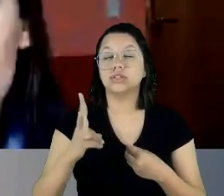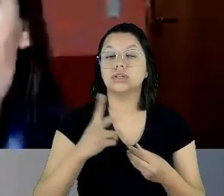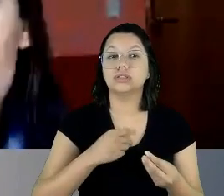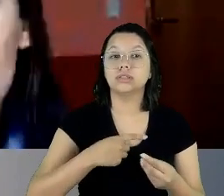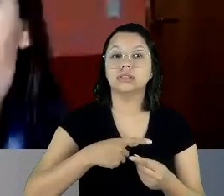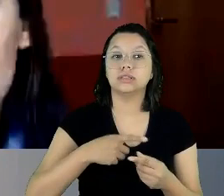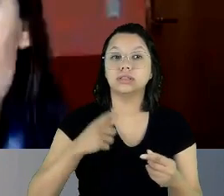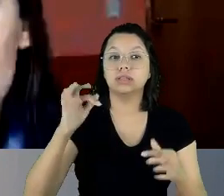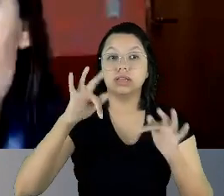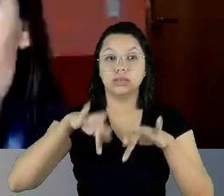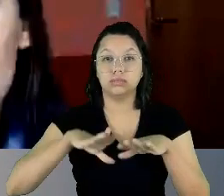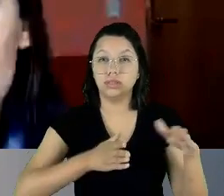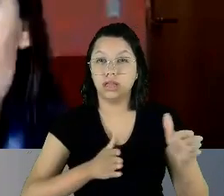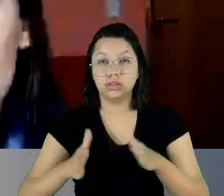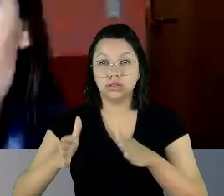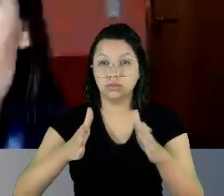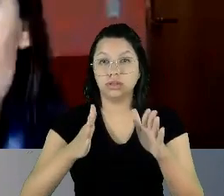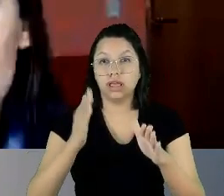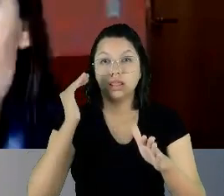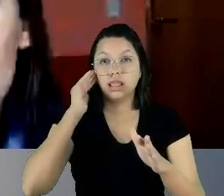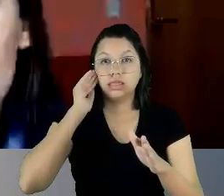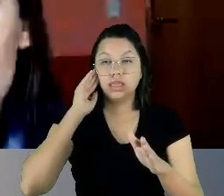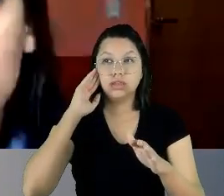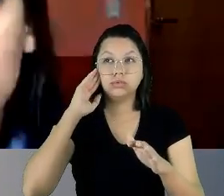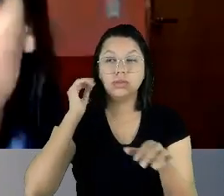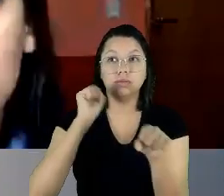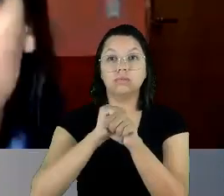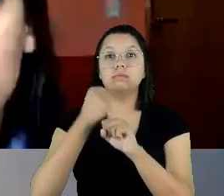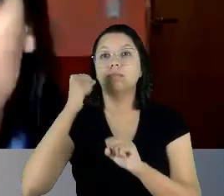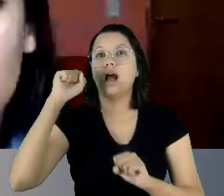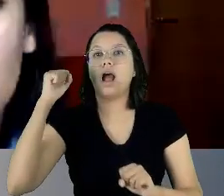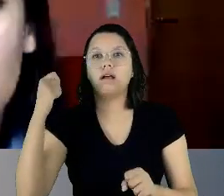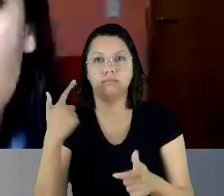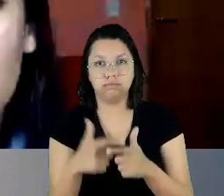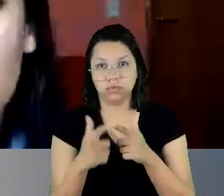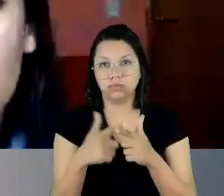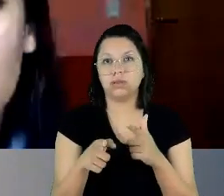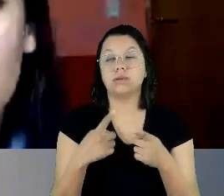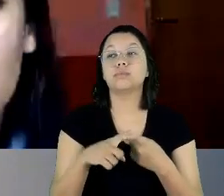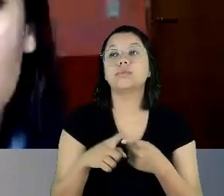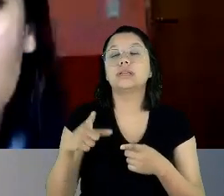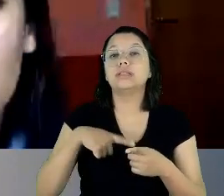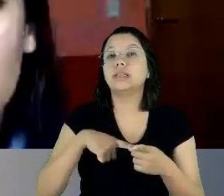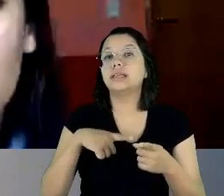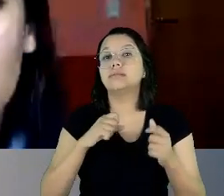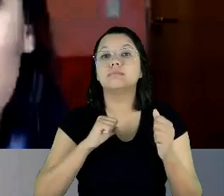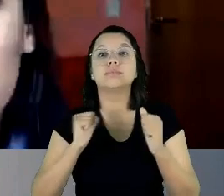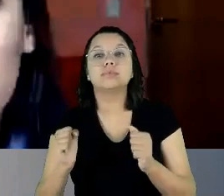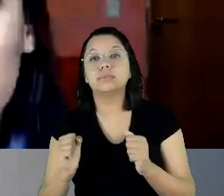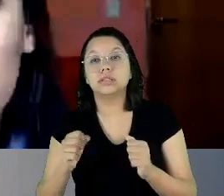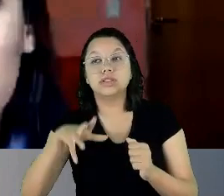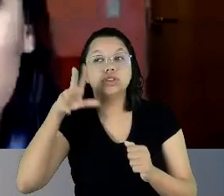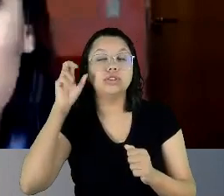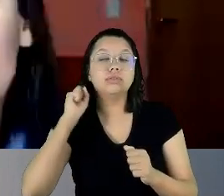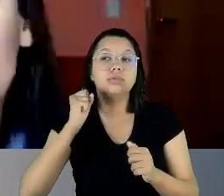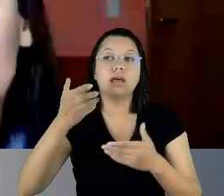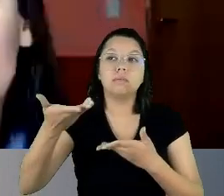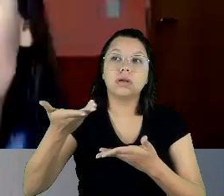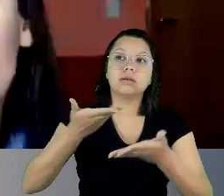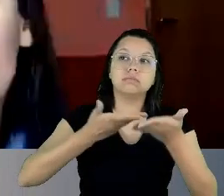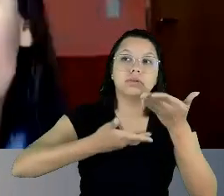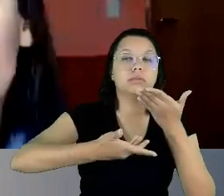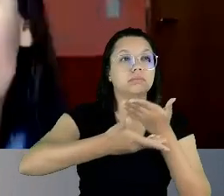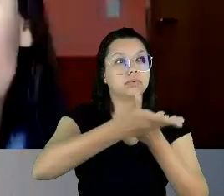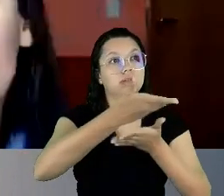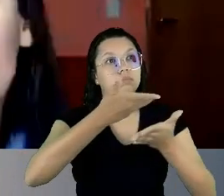com uma compreensão muito mais ampla, assim, né, do problema, porque a gente tem essa possibilidade de escutar uma outra,